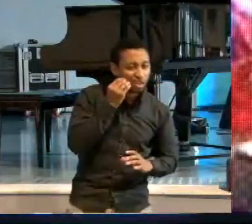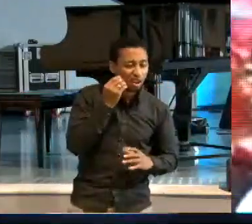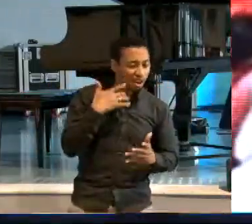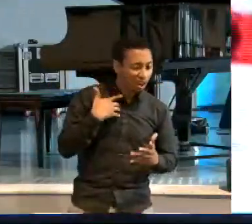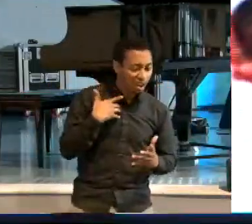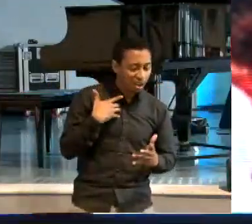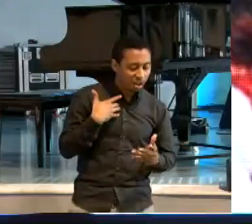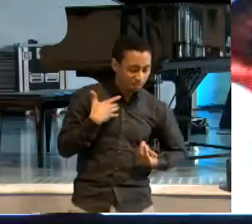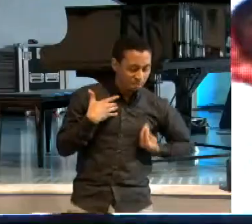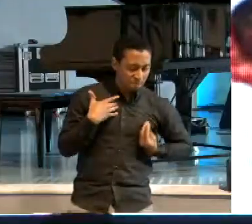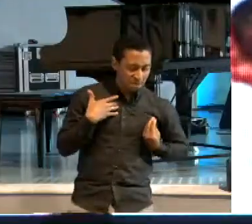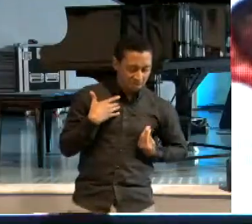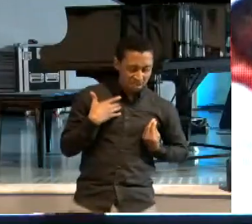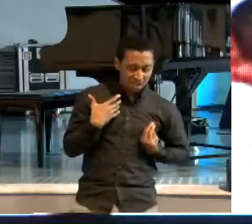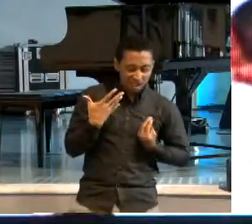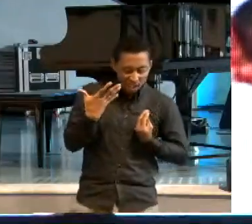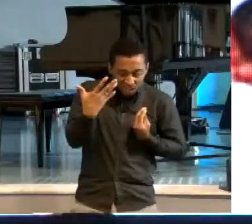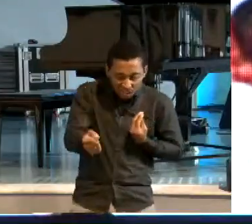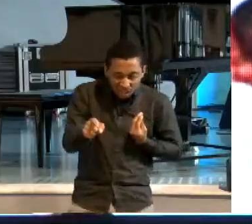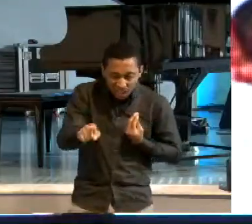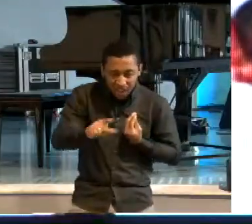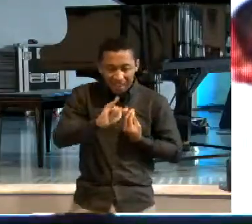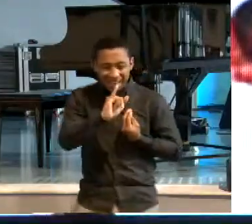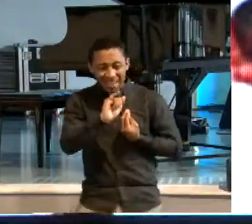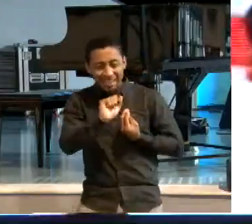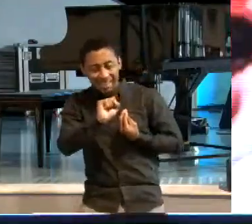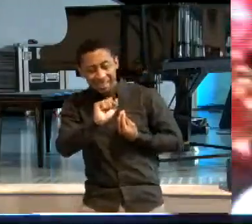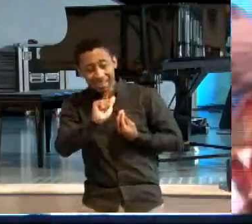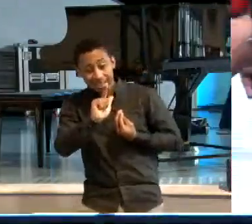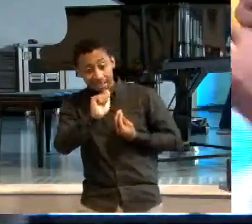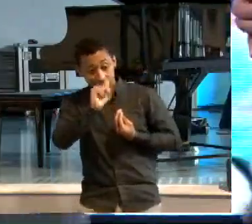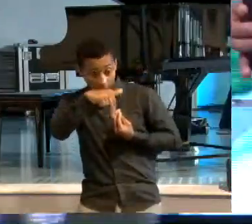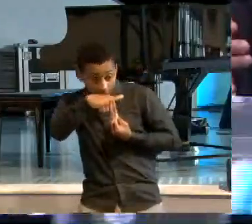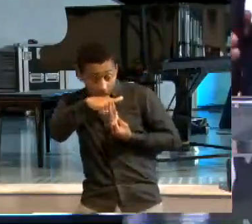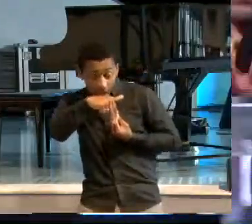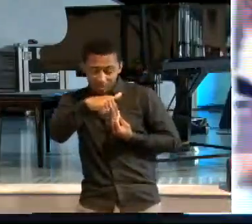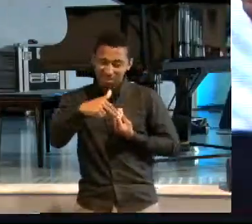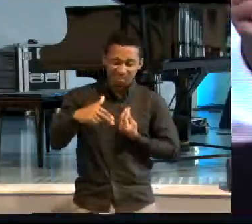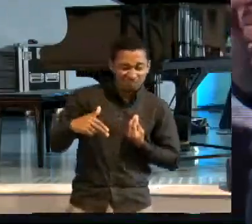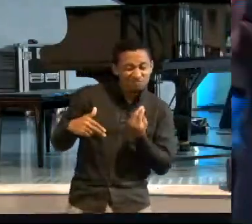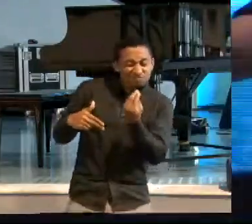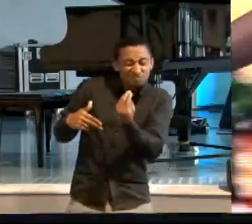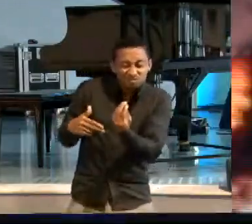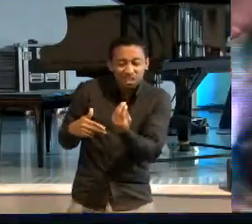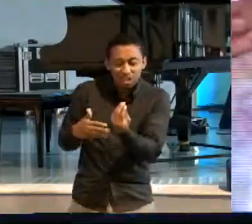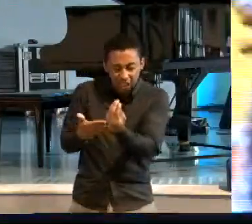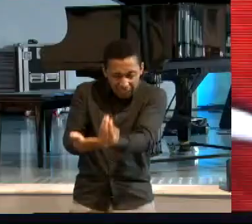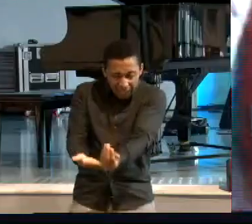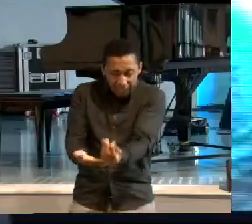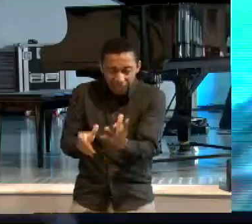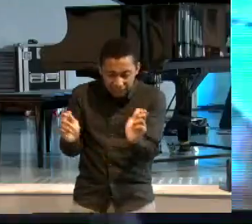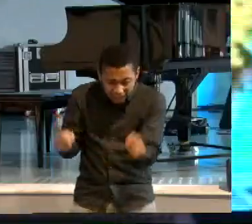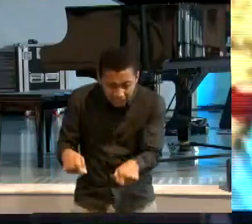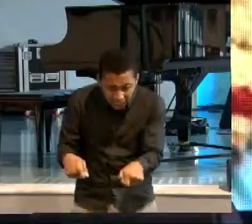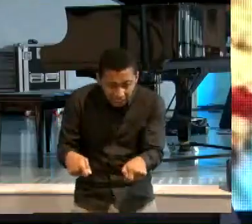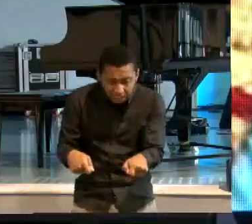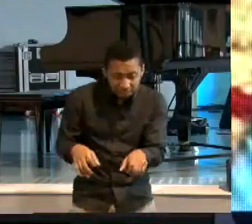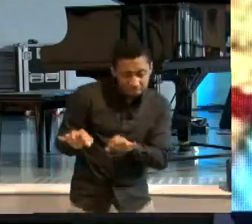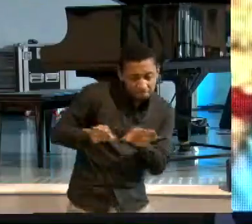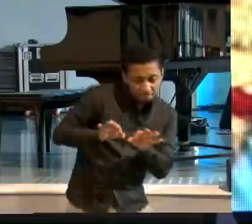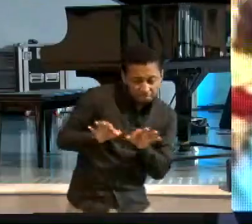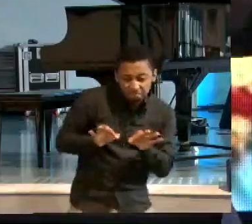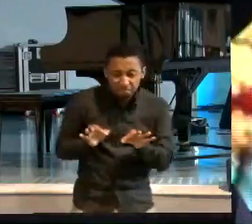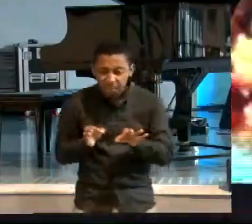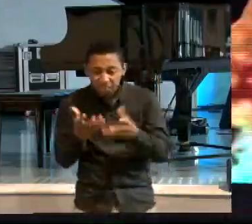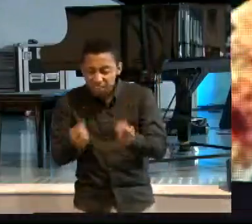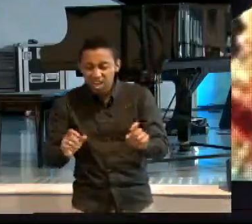vida. Ele tem que ajustar a sua vida ao Corão. E diz: e o problema é que nós, os cristãos, no afã de trazer e botar todo mundo